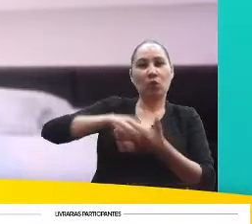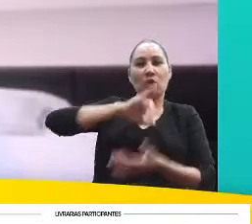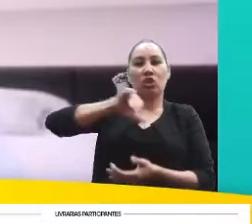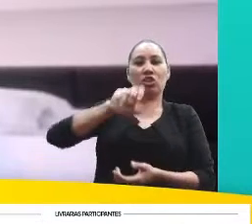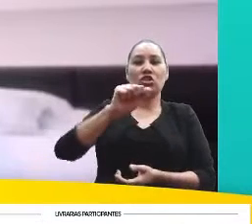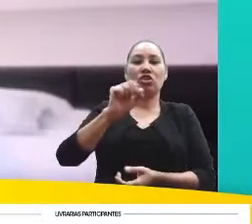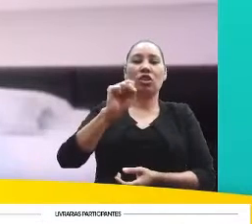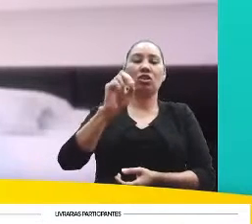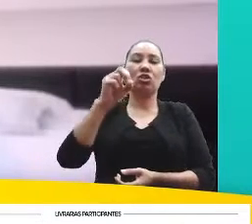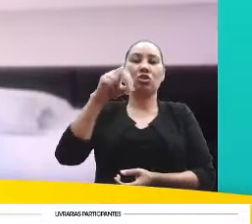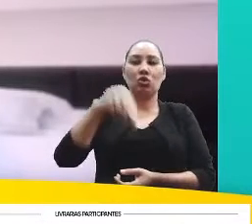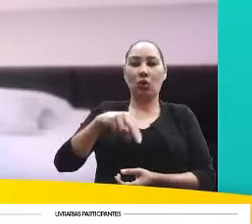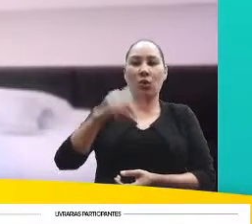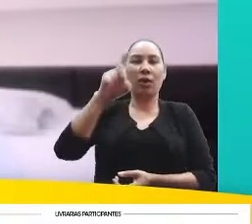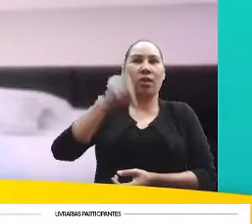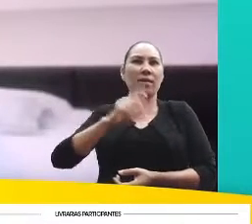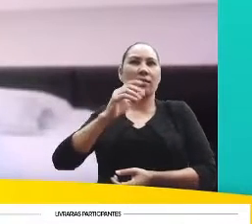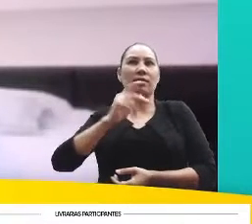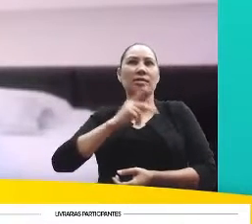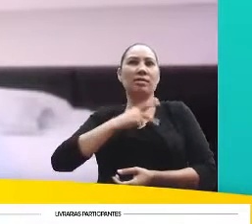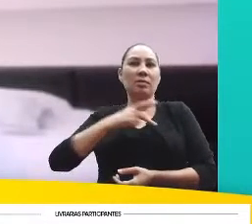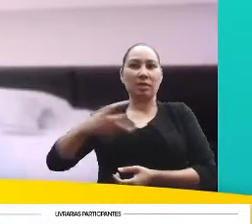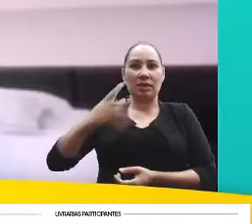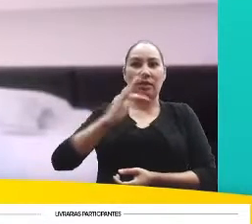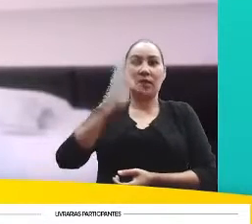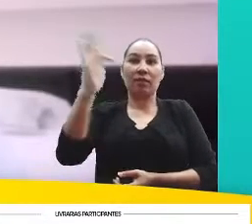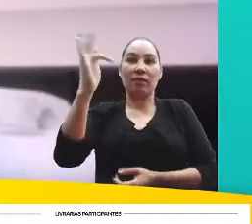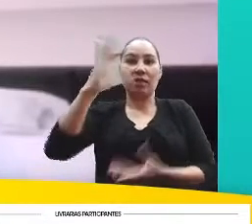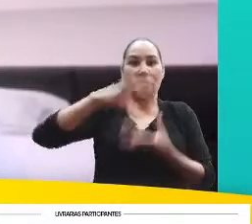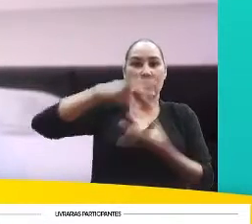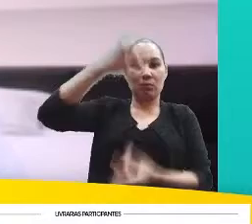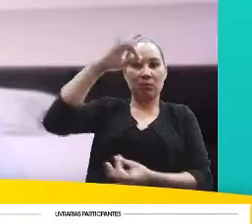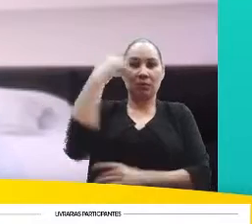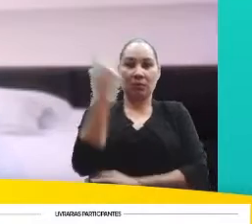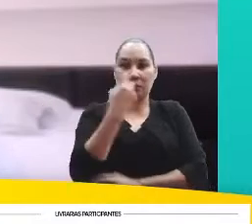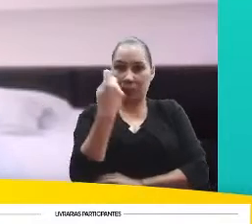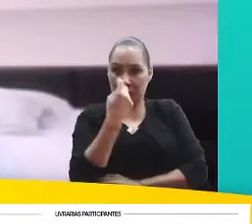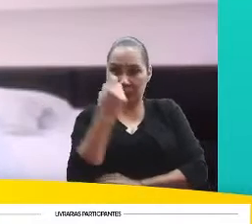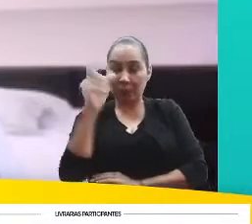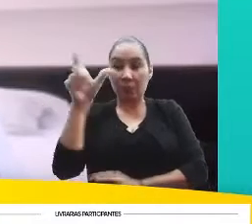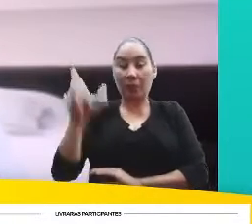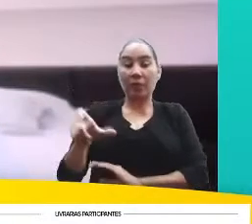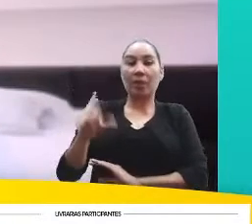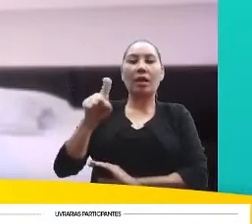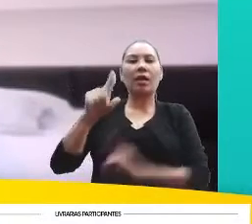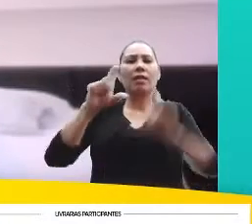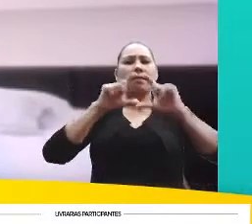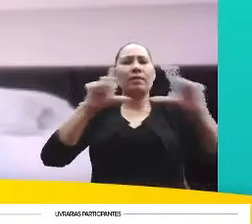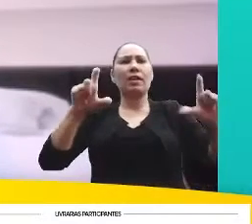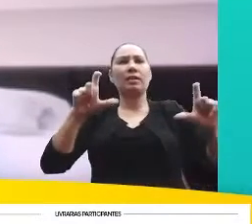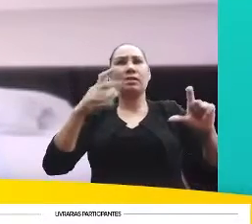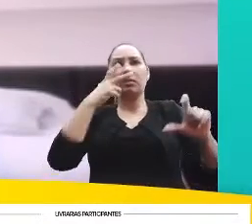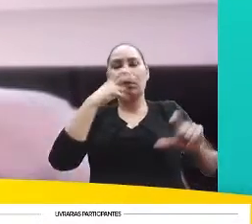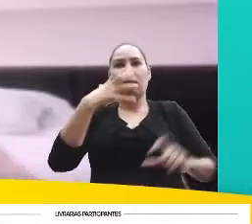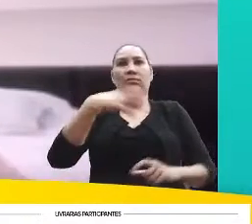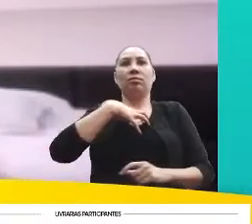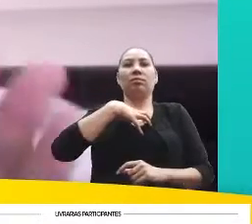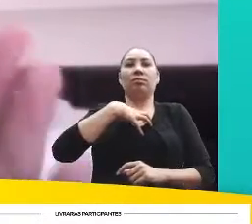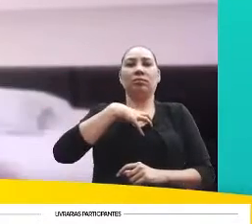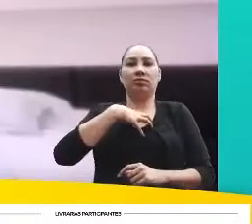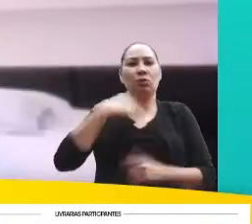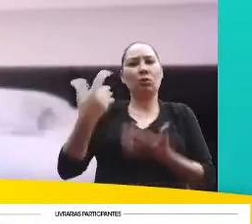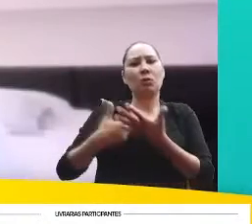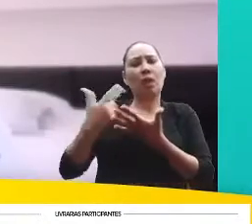é ex-presidente da Federação Espírita do Rio Grande do Sul, e ele tem uma frase chocante. Você vem lendo o livro e daqui a pouco se